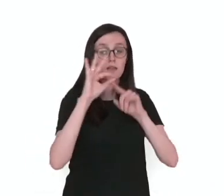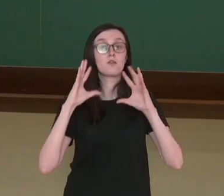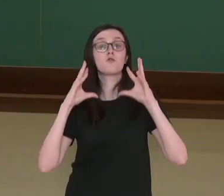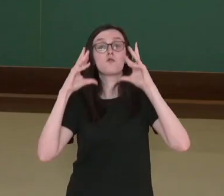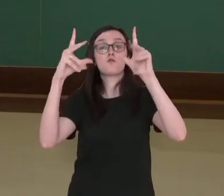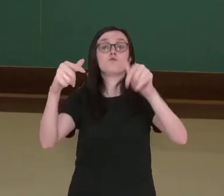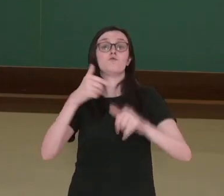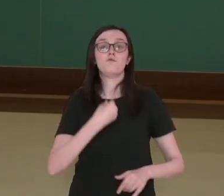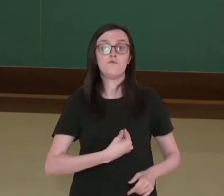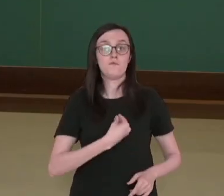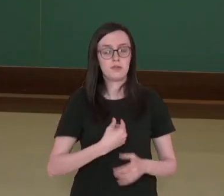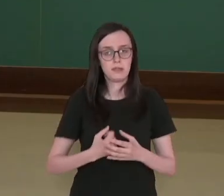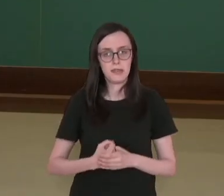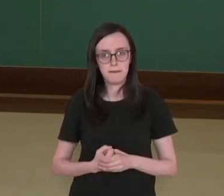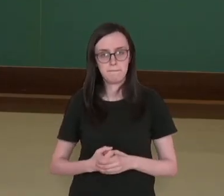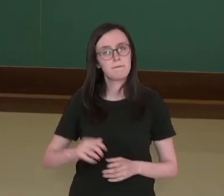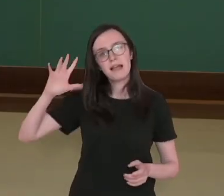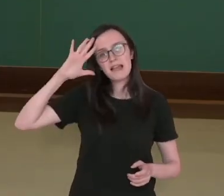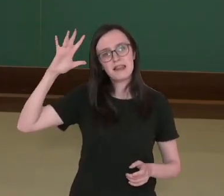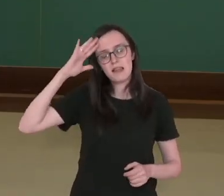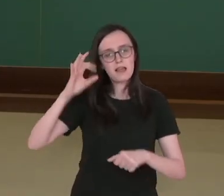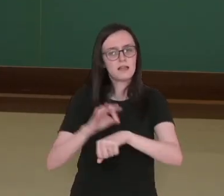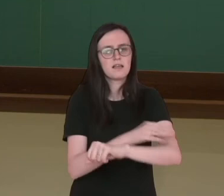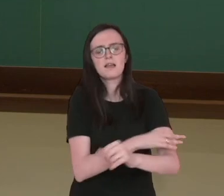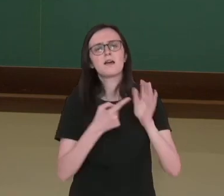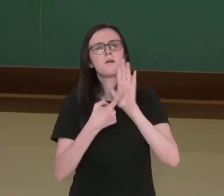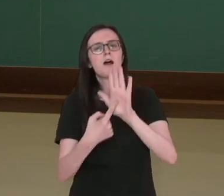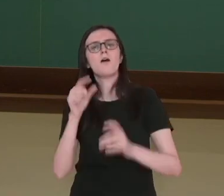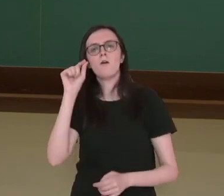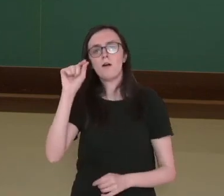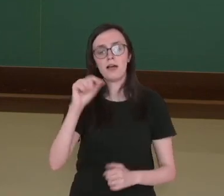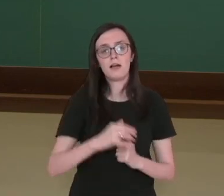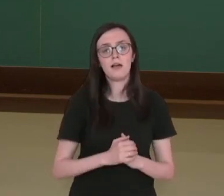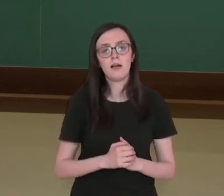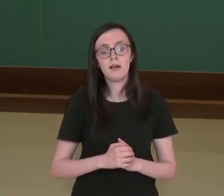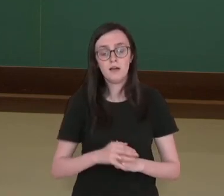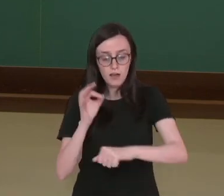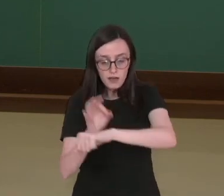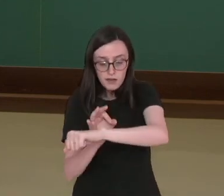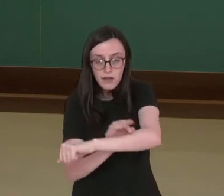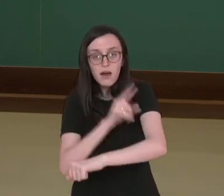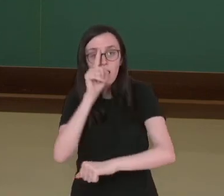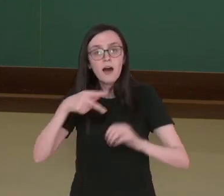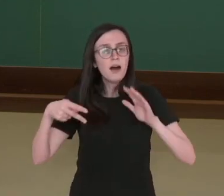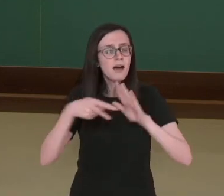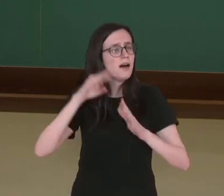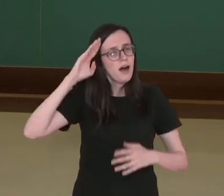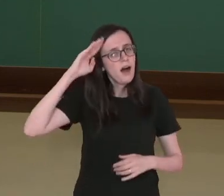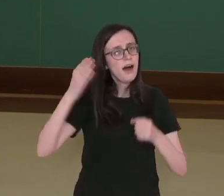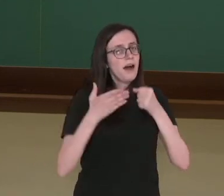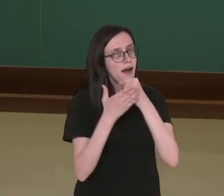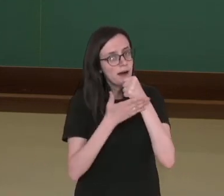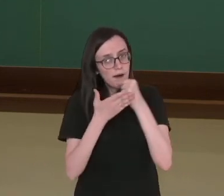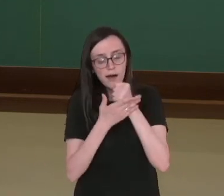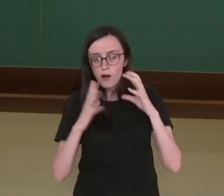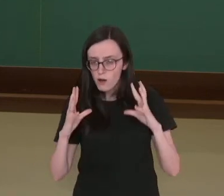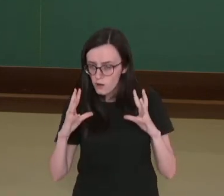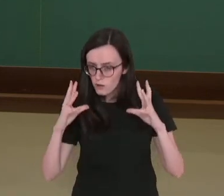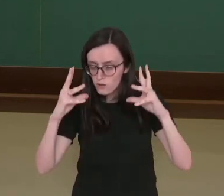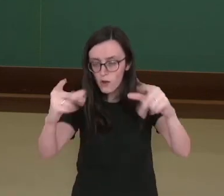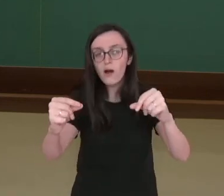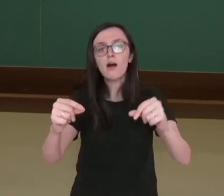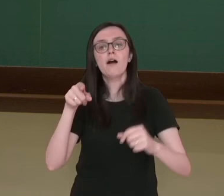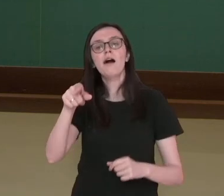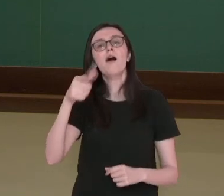seres vivos. A teoria celular diz que a célula é a unidade fundamental de todo ser vivo.